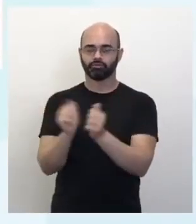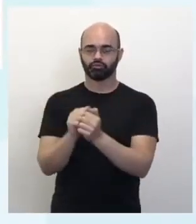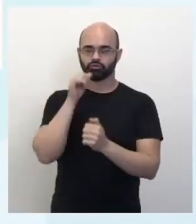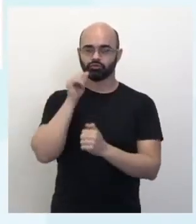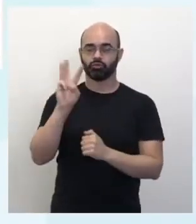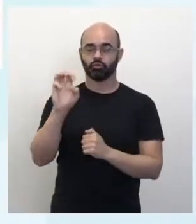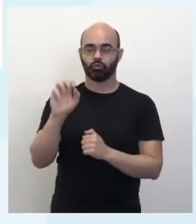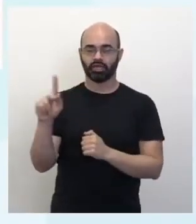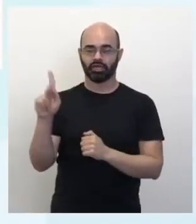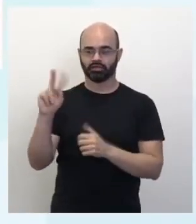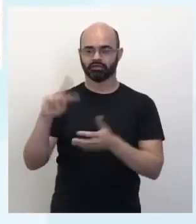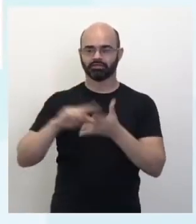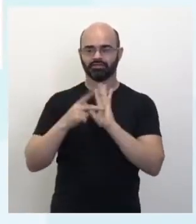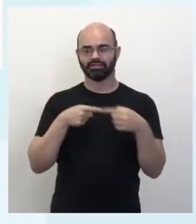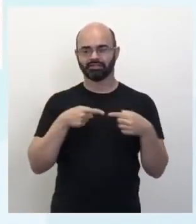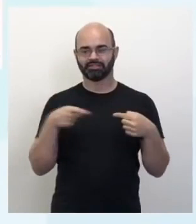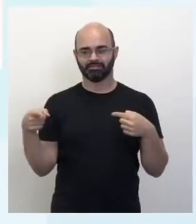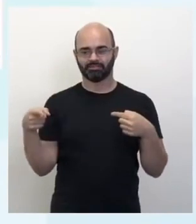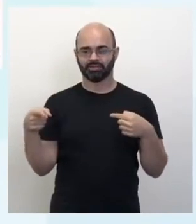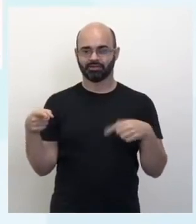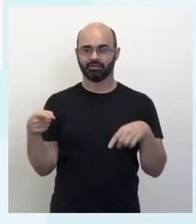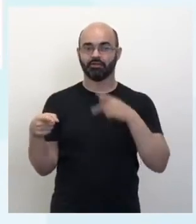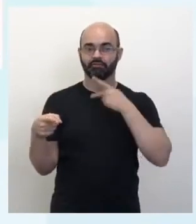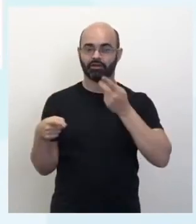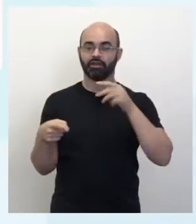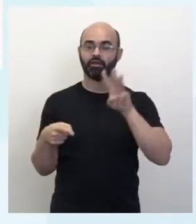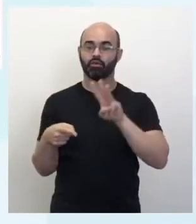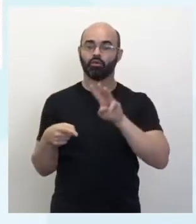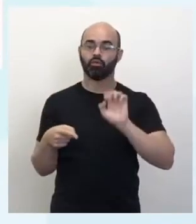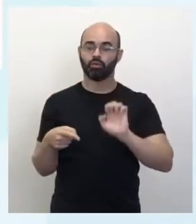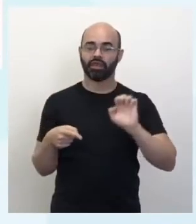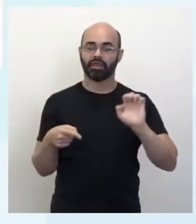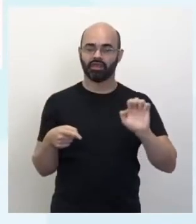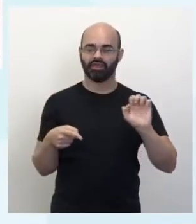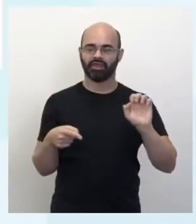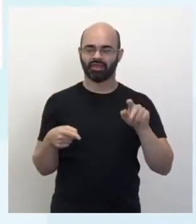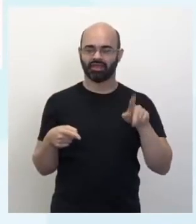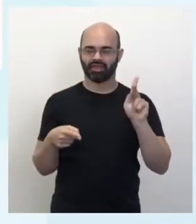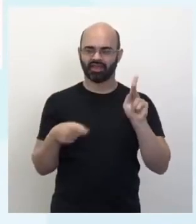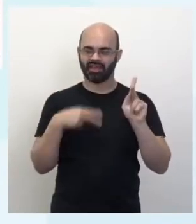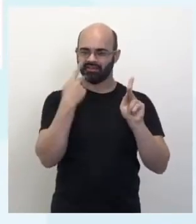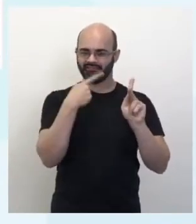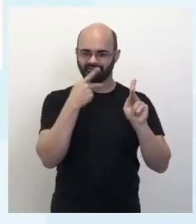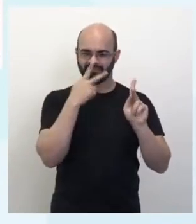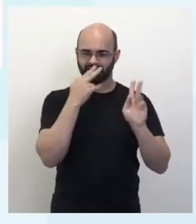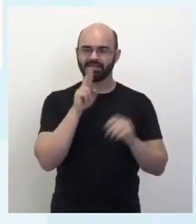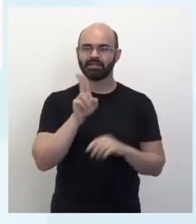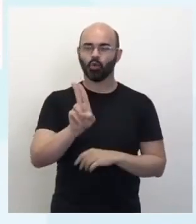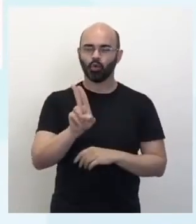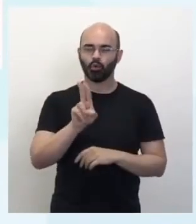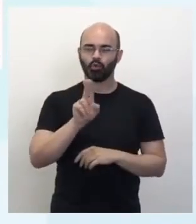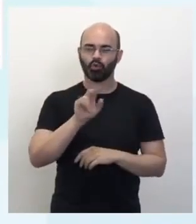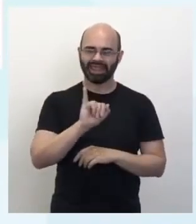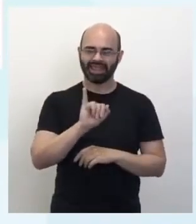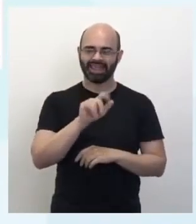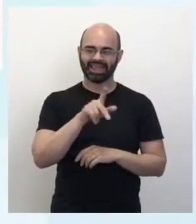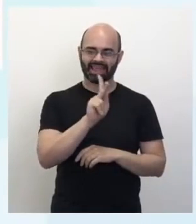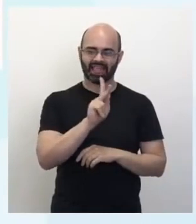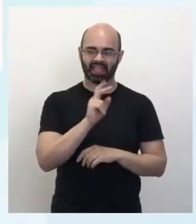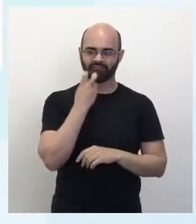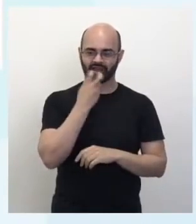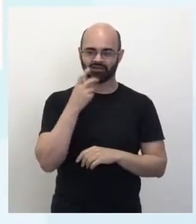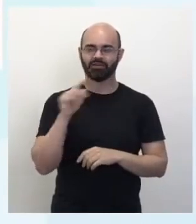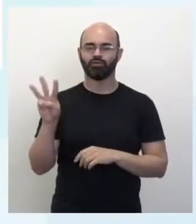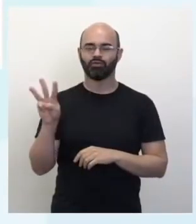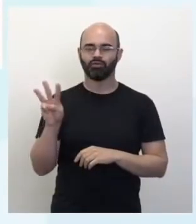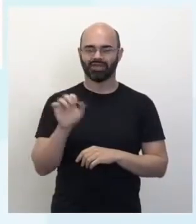é semana, lembrando que a pronúncia é week, não week, né? Aí não tem diferença nenhuma, professor? Não, tem sim, porque um é semana, a outra é fraca.